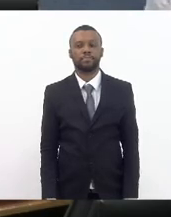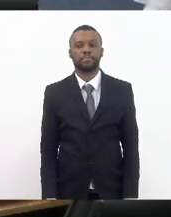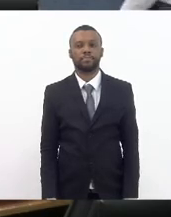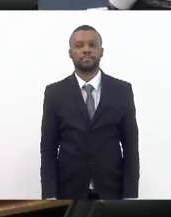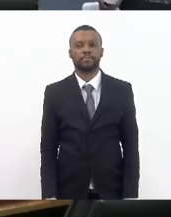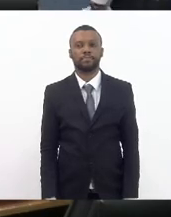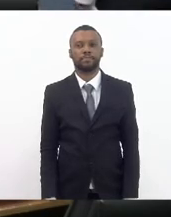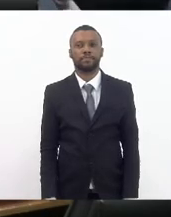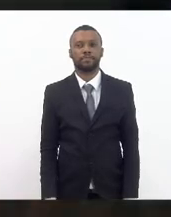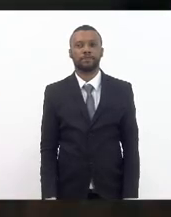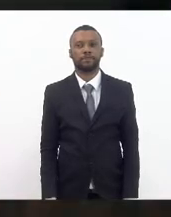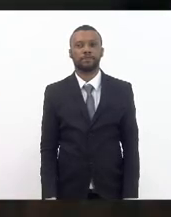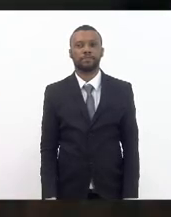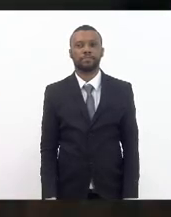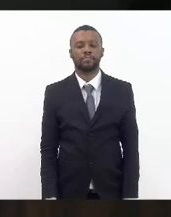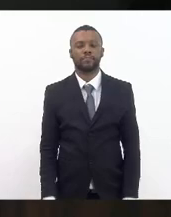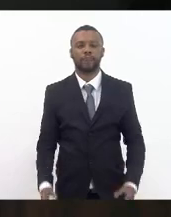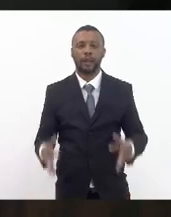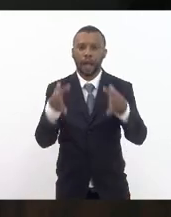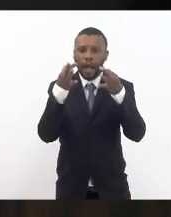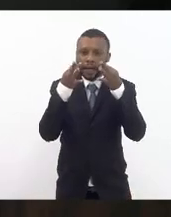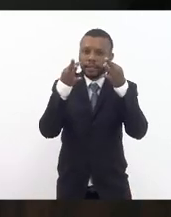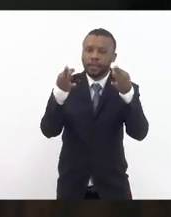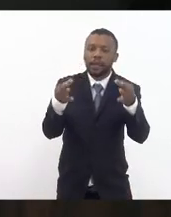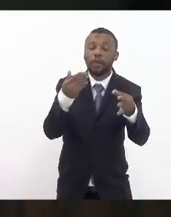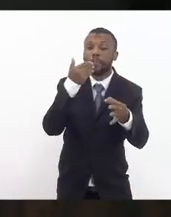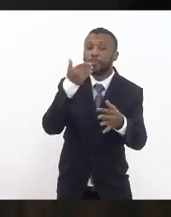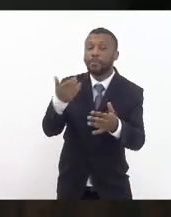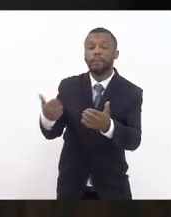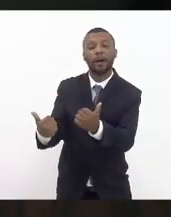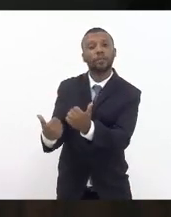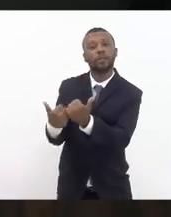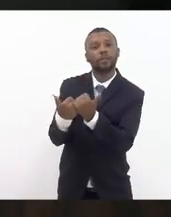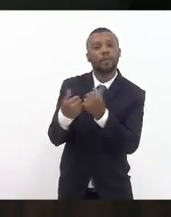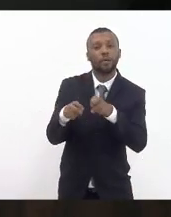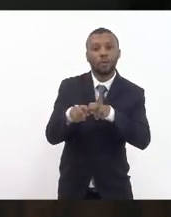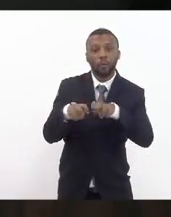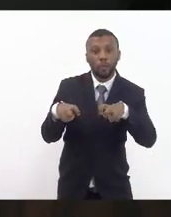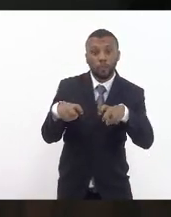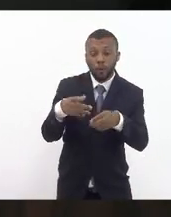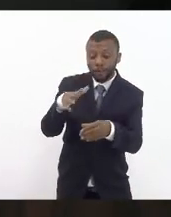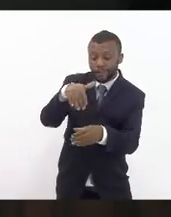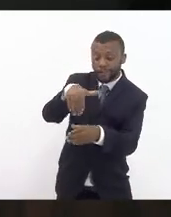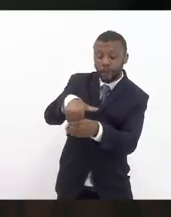Uma atenção da assessoria da mesa, o voto não está entrando aqui.